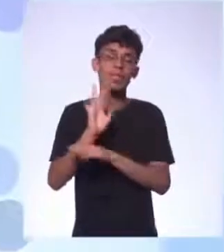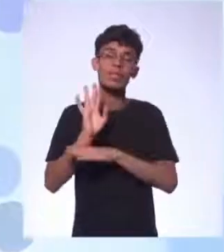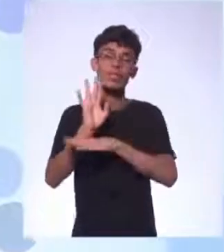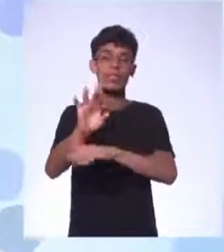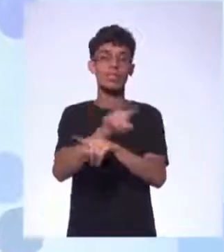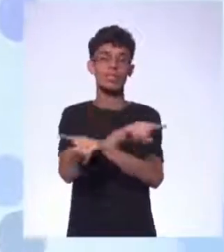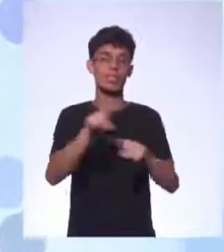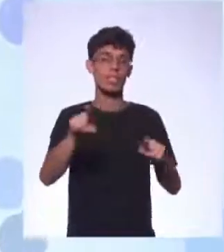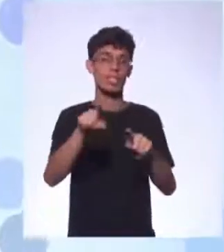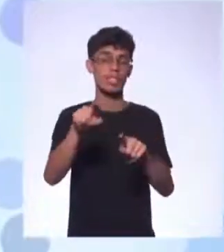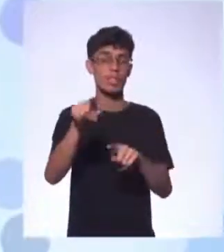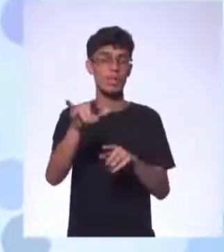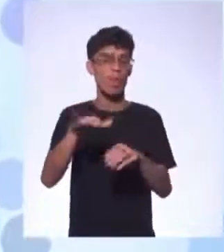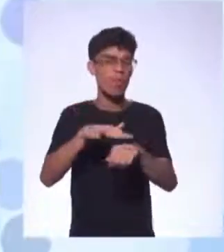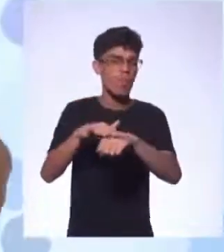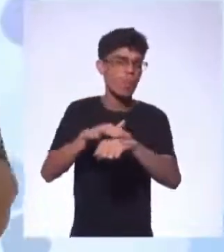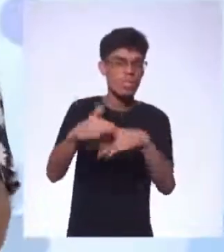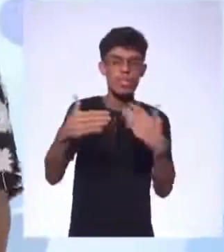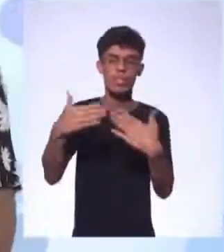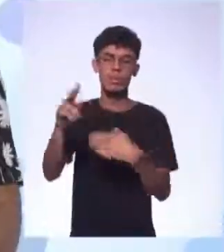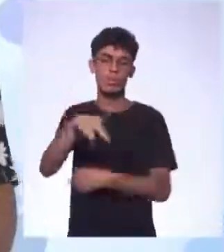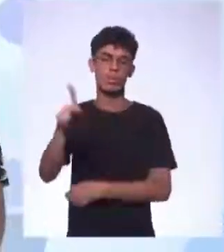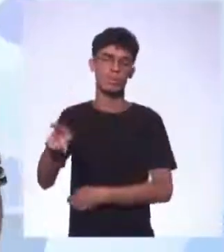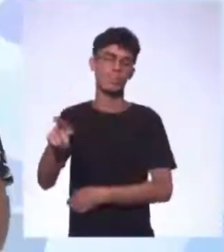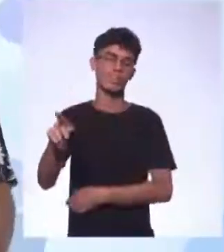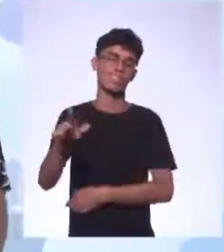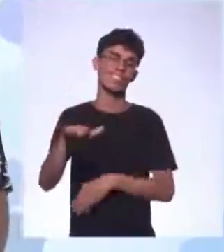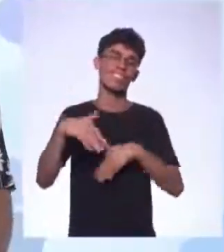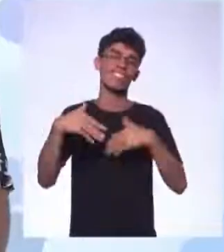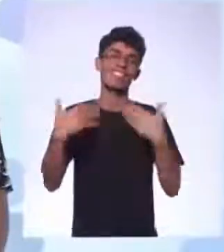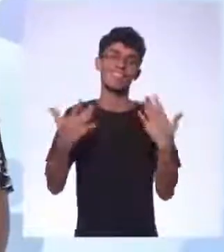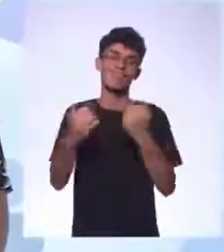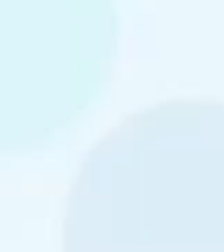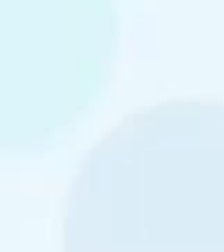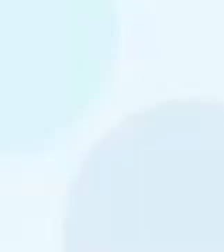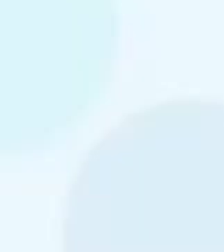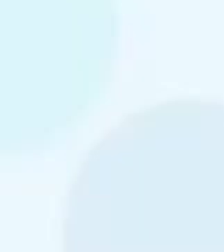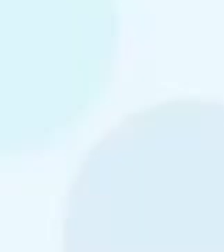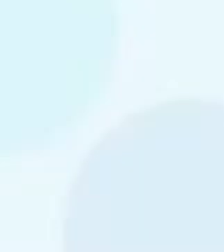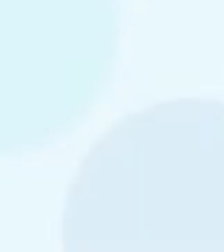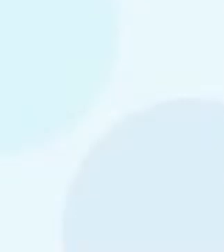vocês. Fale com o professor de vocês. Até a próxima e aquele abraço.